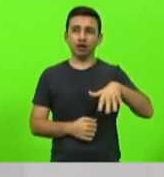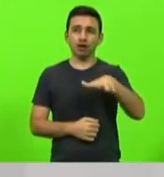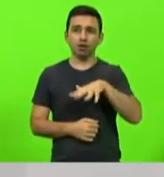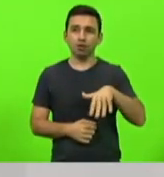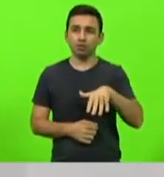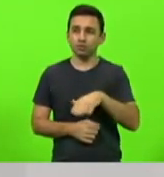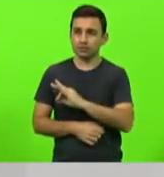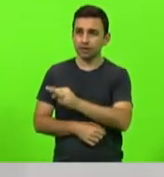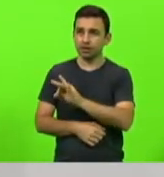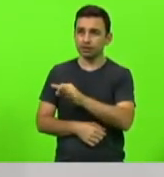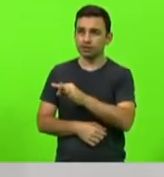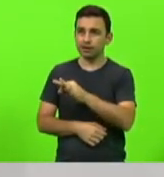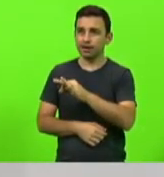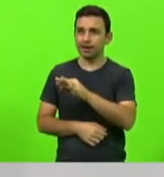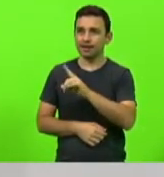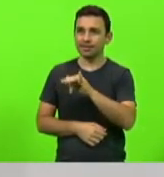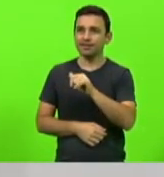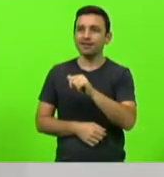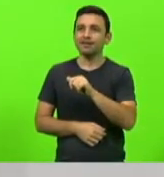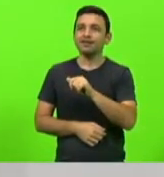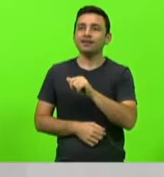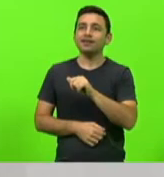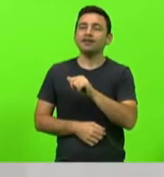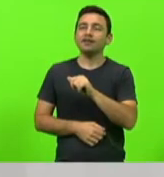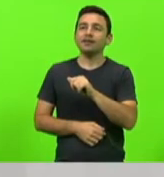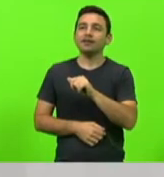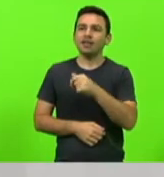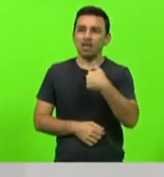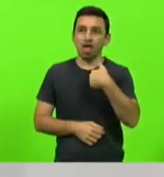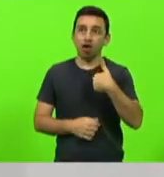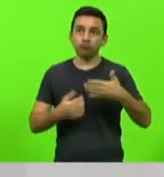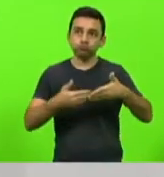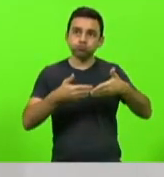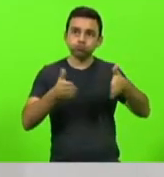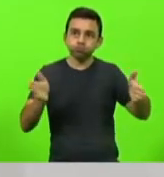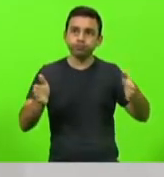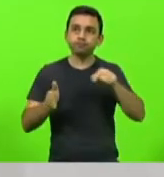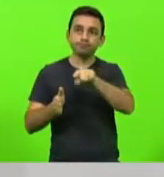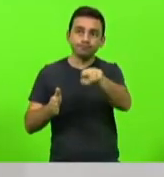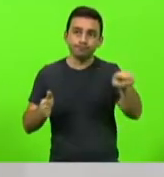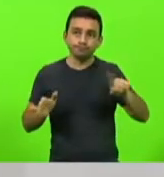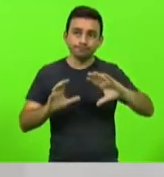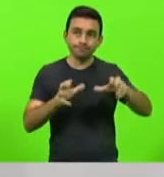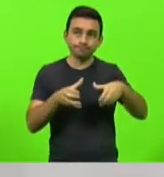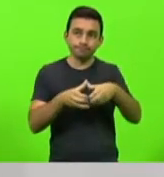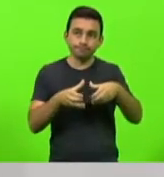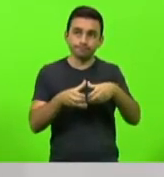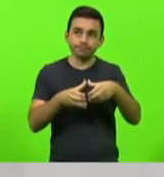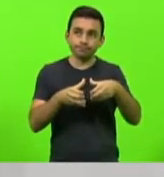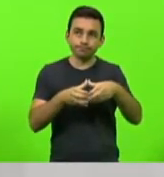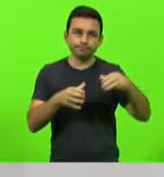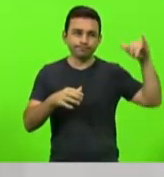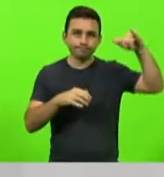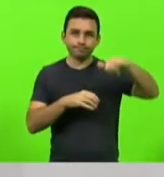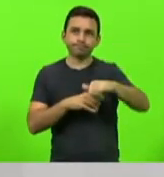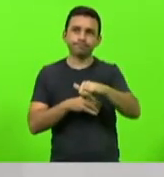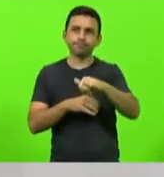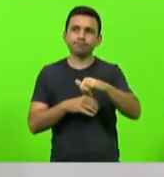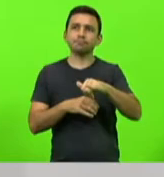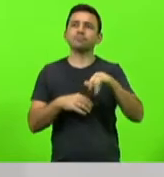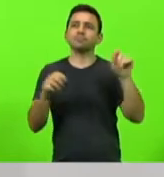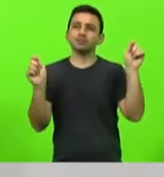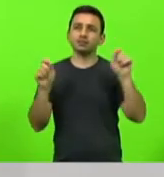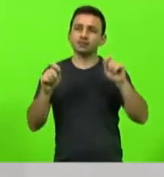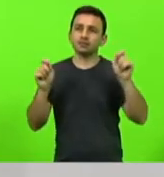Ada, eu abri para que as equipes de aeronaves pudessem ter